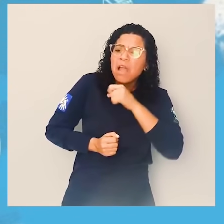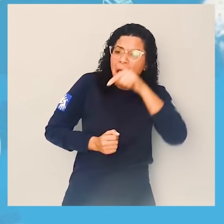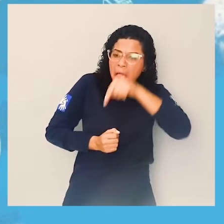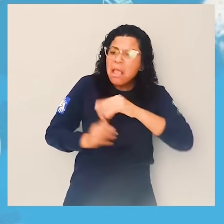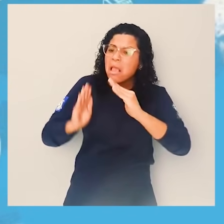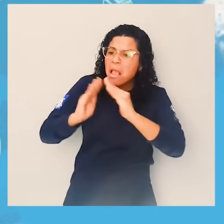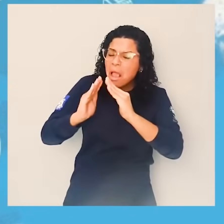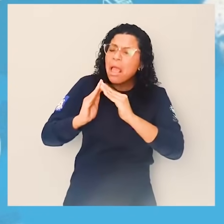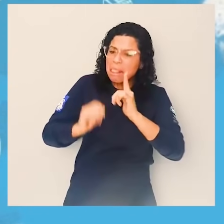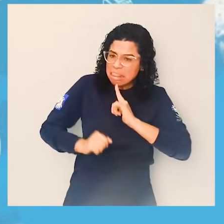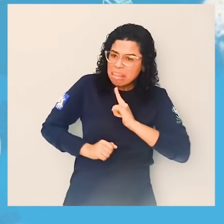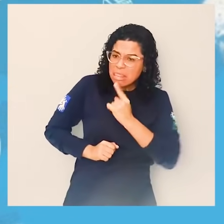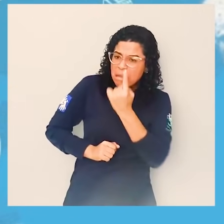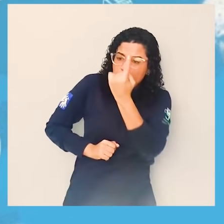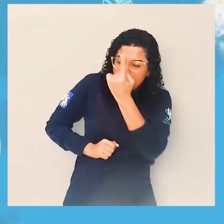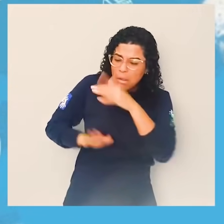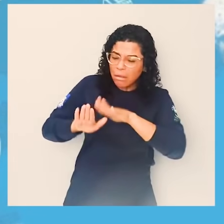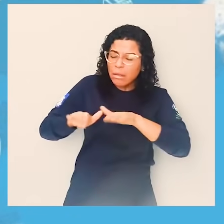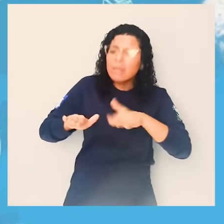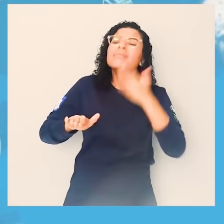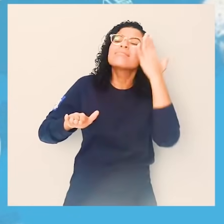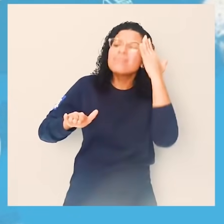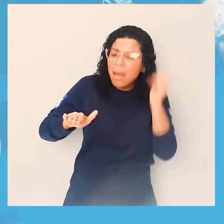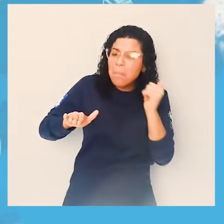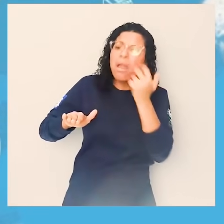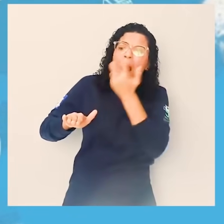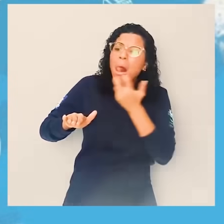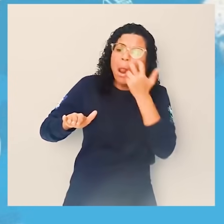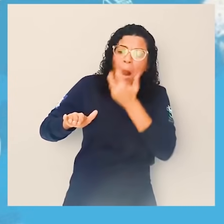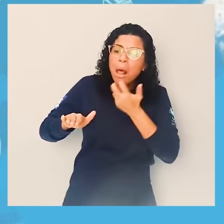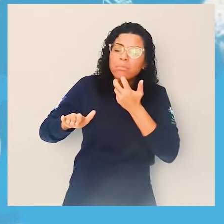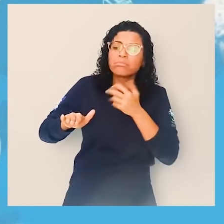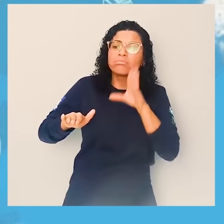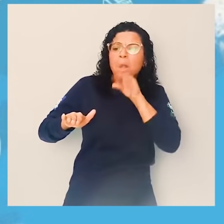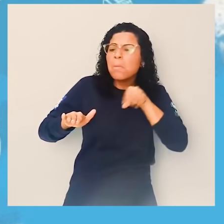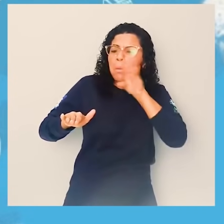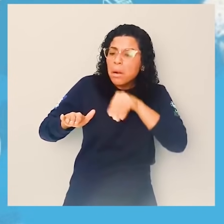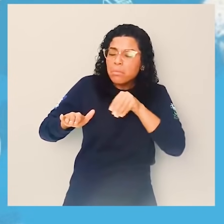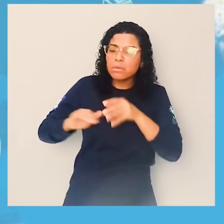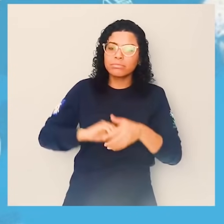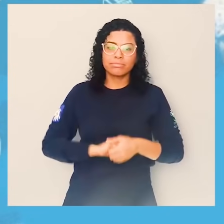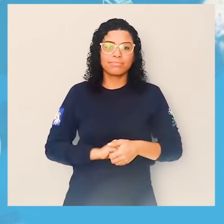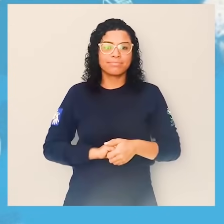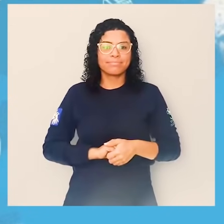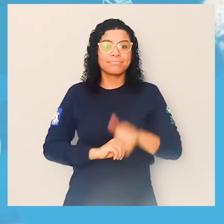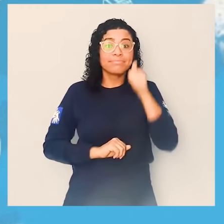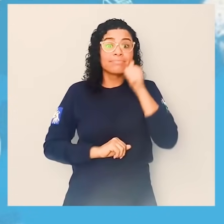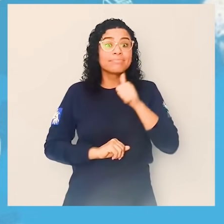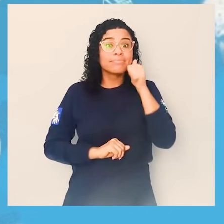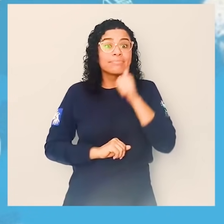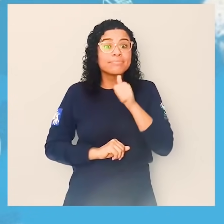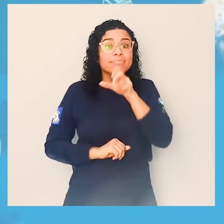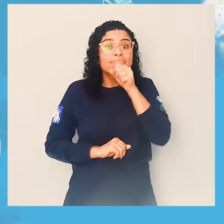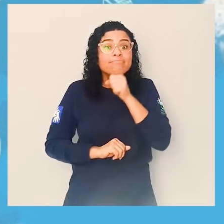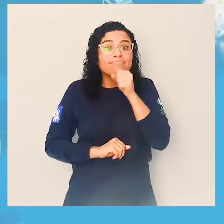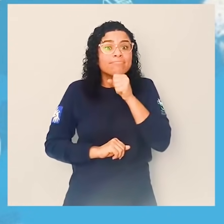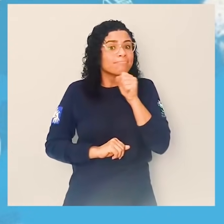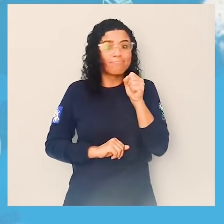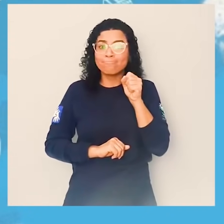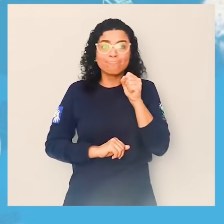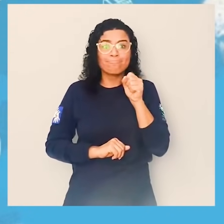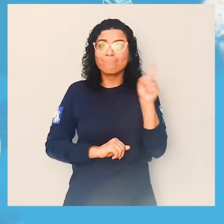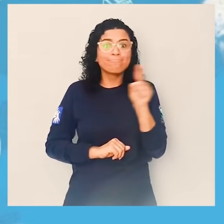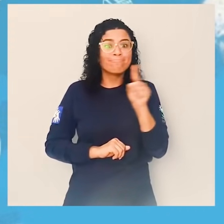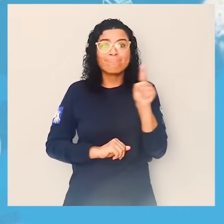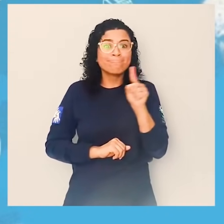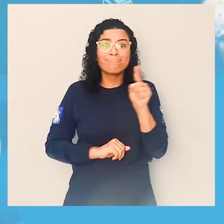senhora, nesta casa não existe uma criança que ainda saiba falar? A velha sacudiu a cabeça,